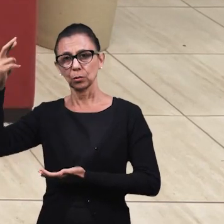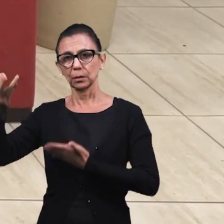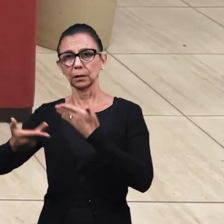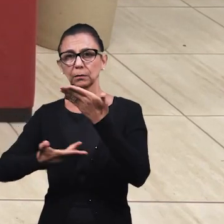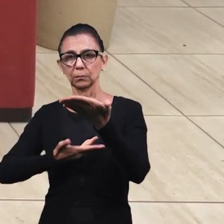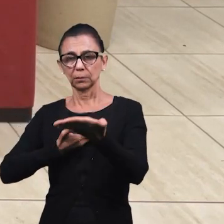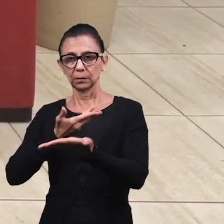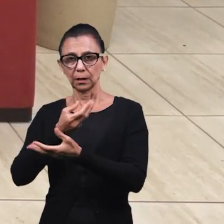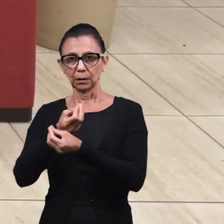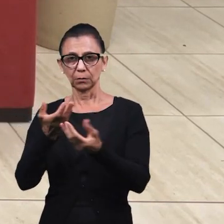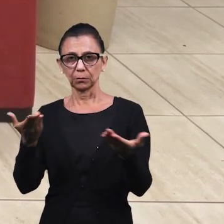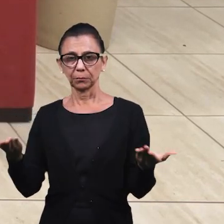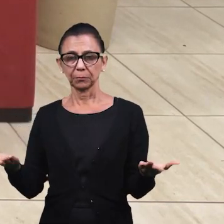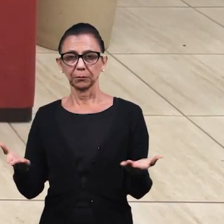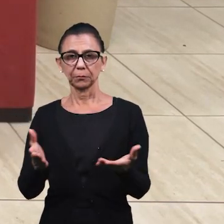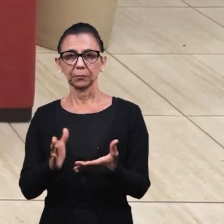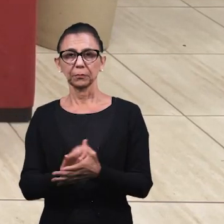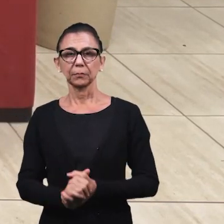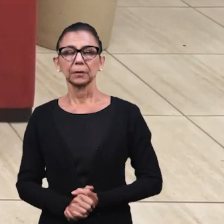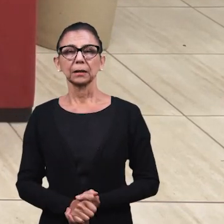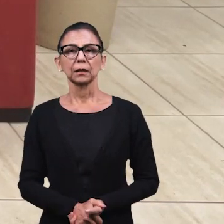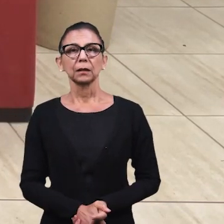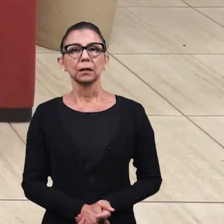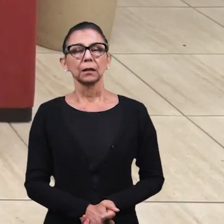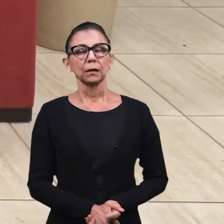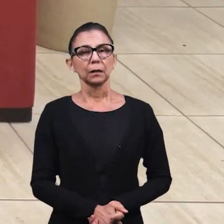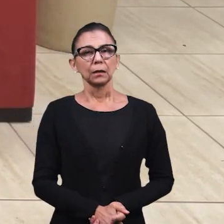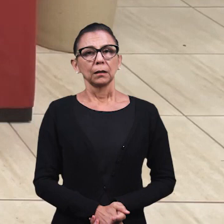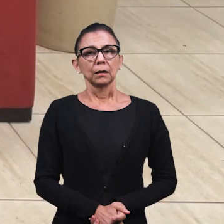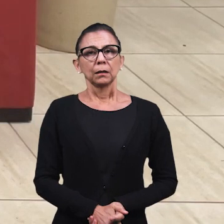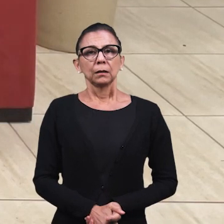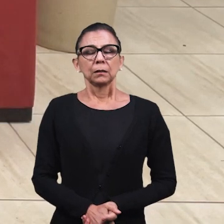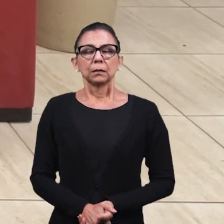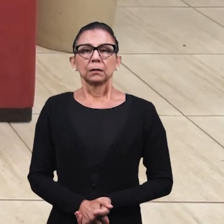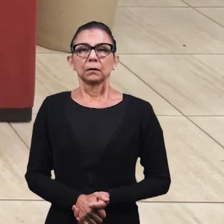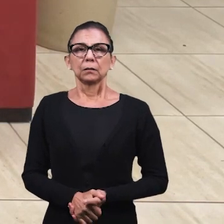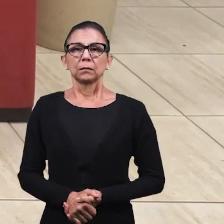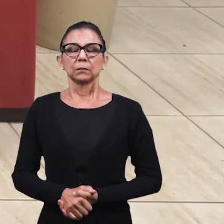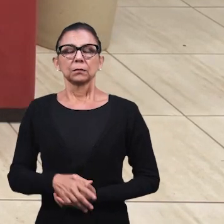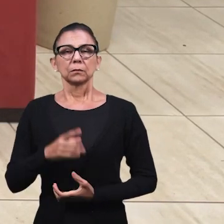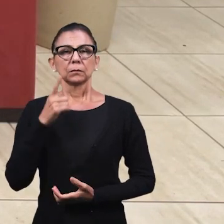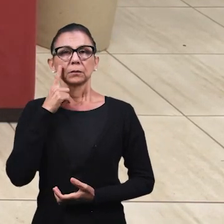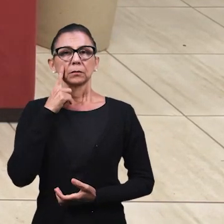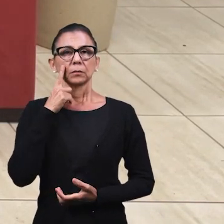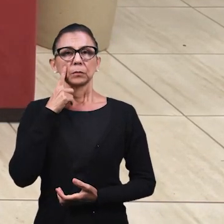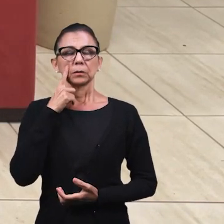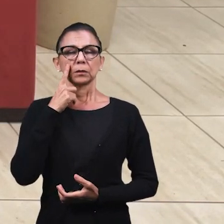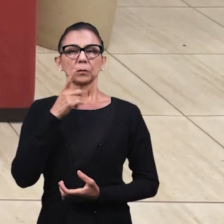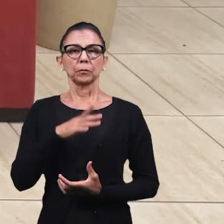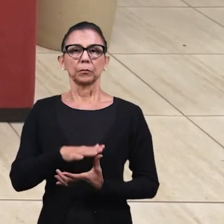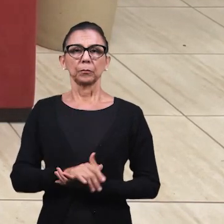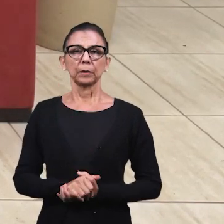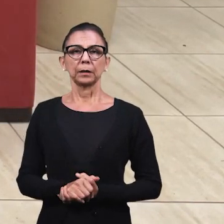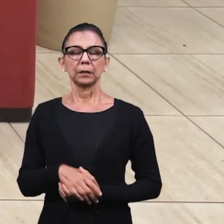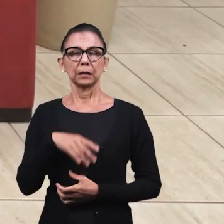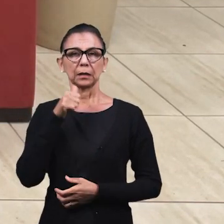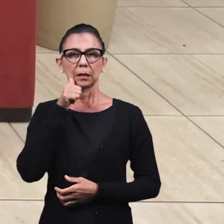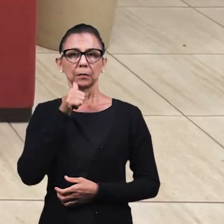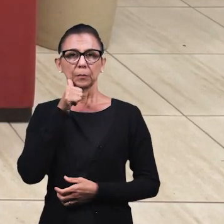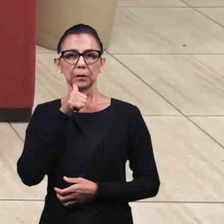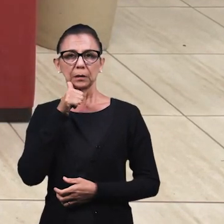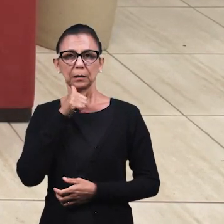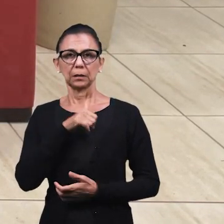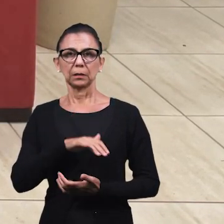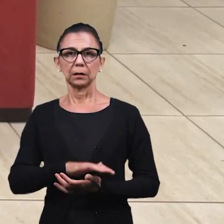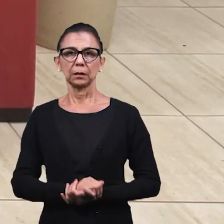tem proporcionado para as nossas vidas. Amém. A Denise também, fruto do trabalho, né, de evangelização da Igreja de Breves,